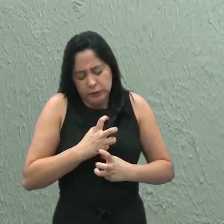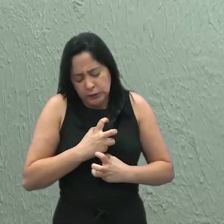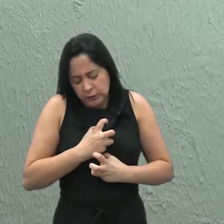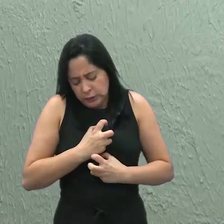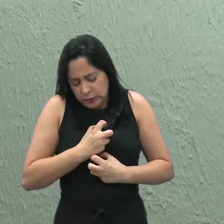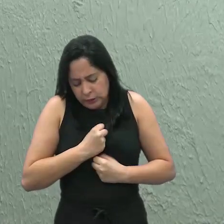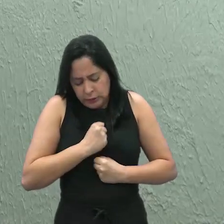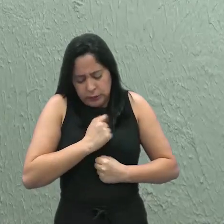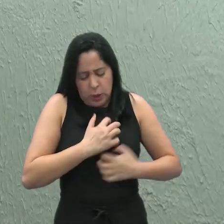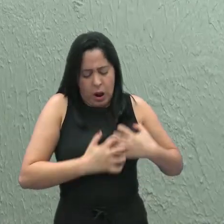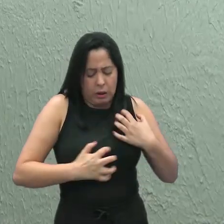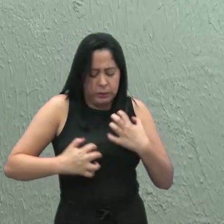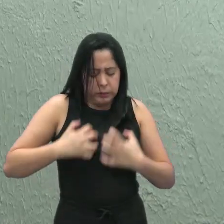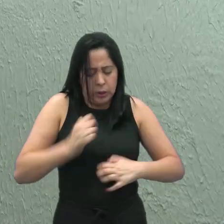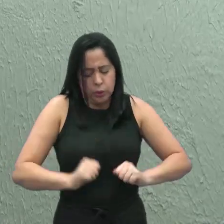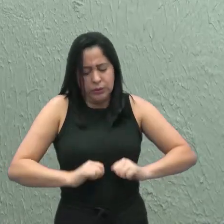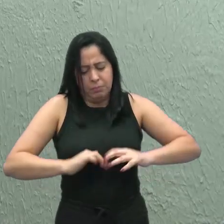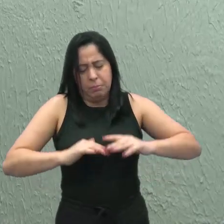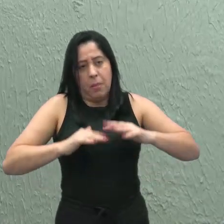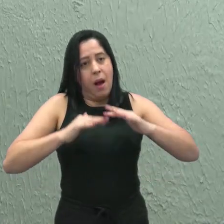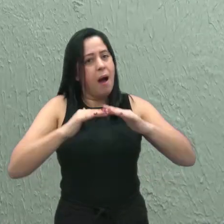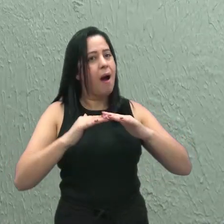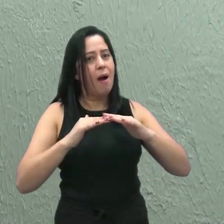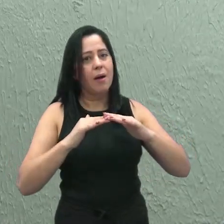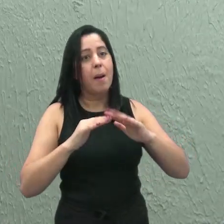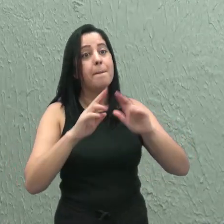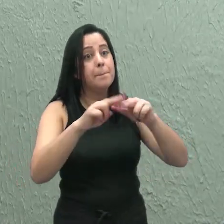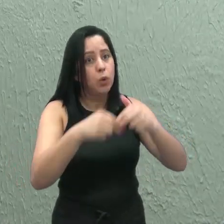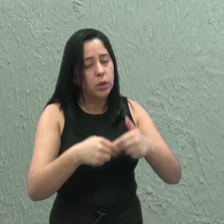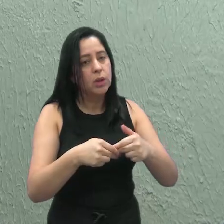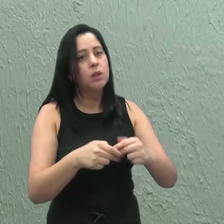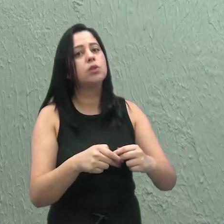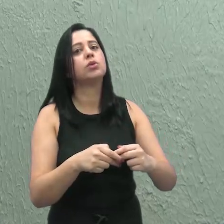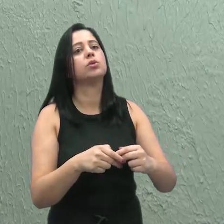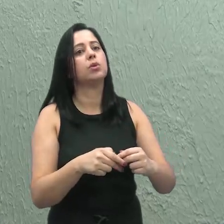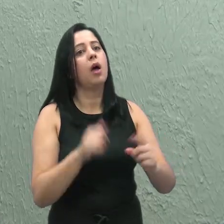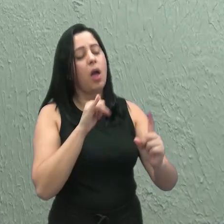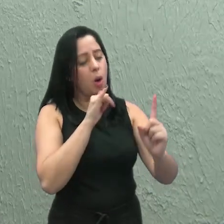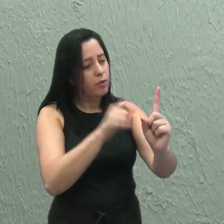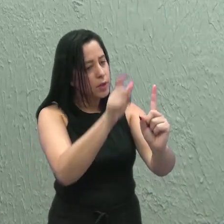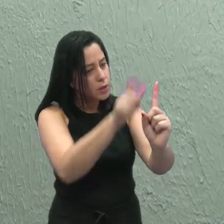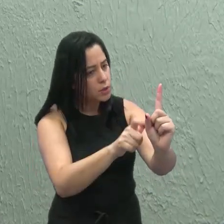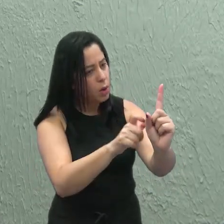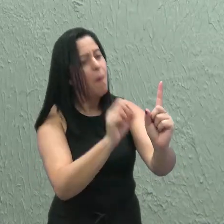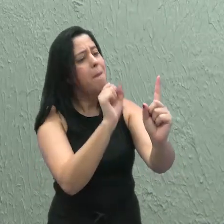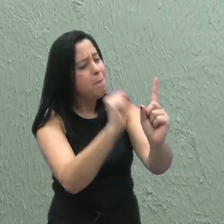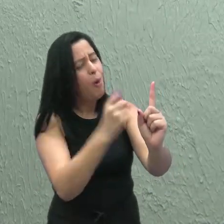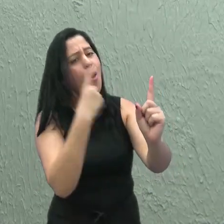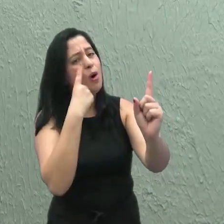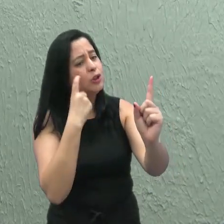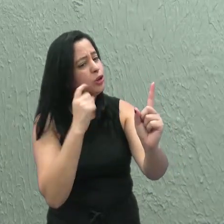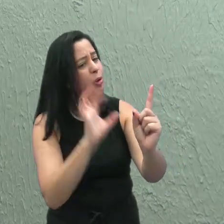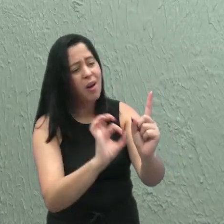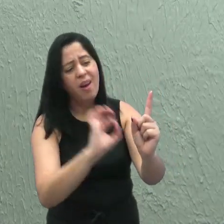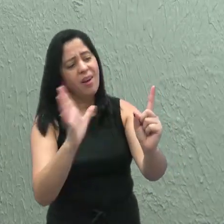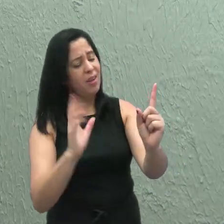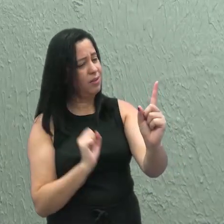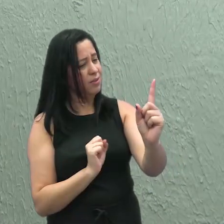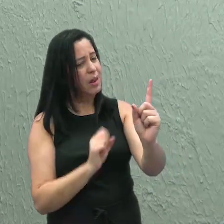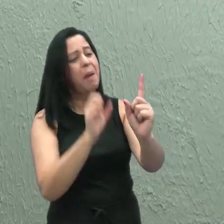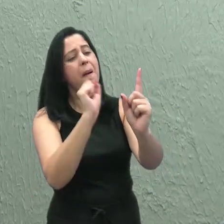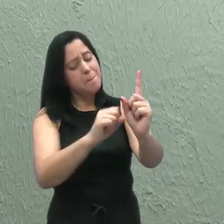E aí a angústia vai tomando conta. Então a gente pede muito para que a pessoa em casa se permita